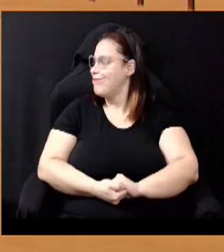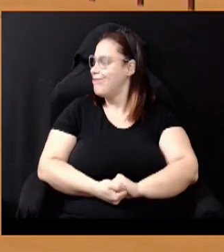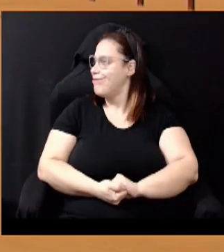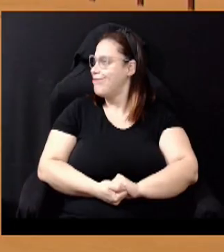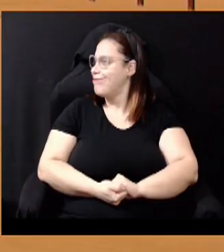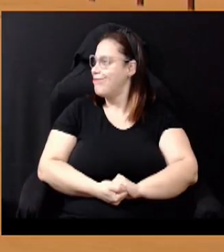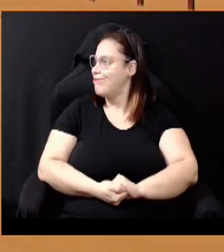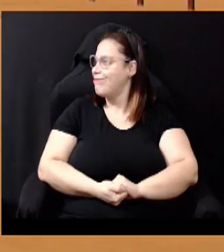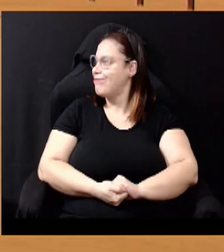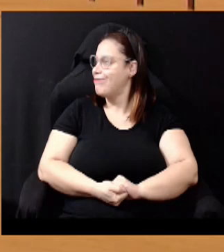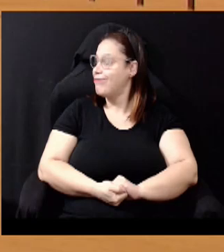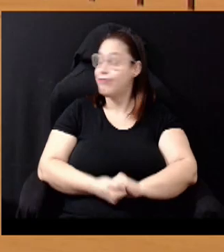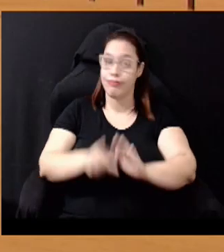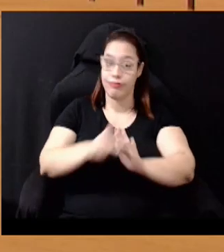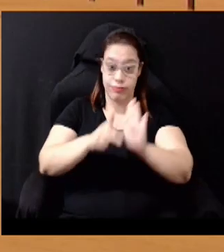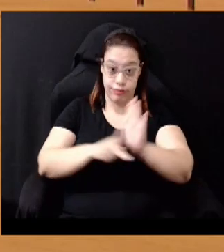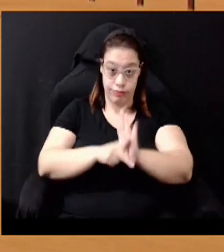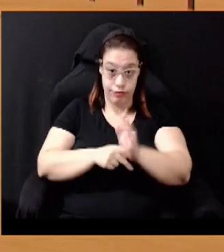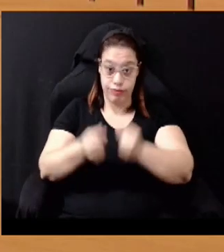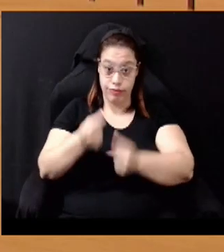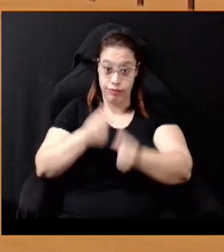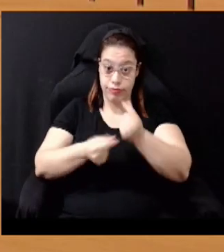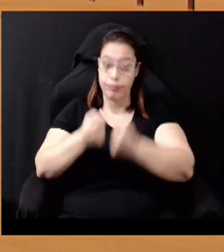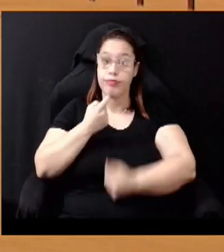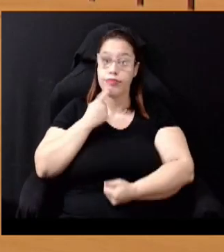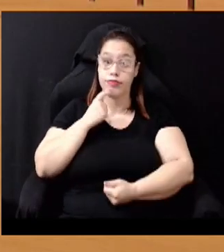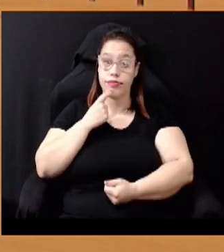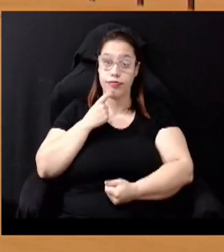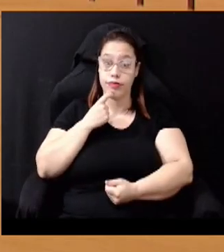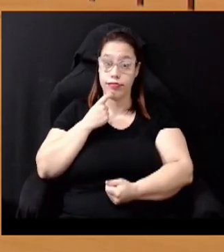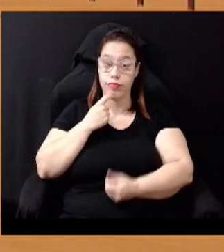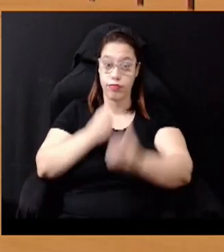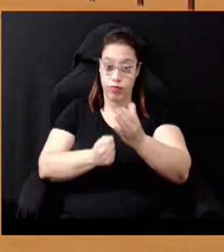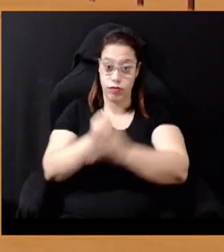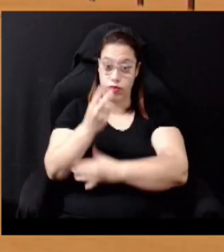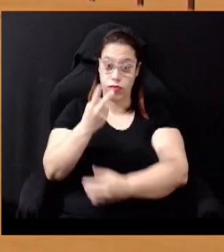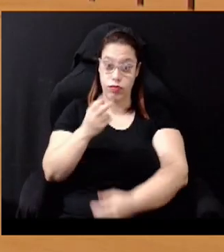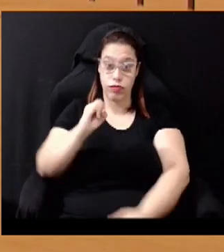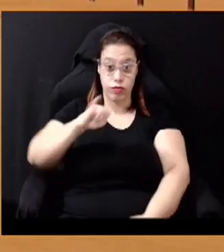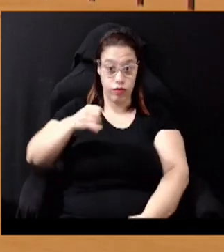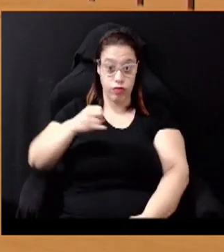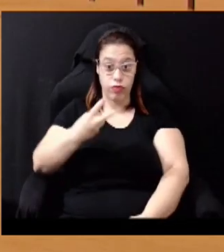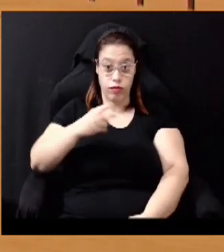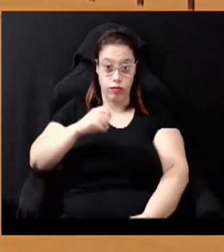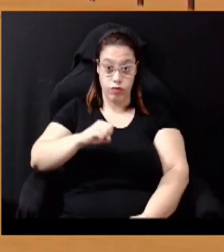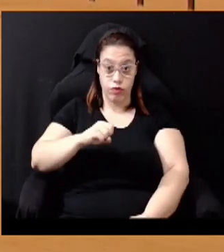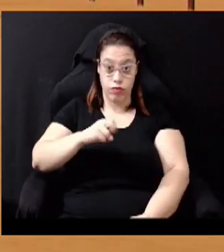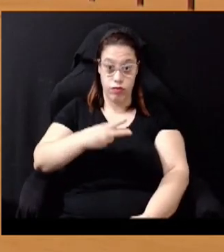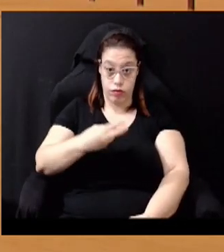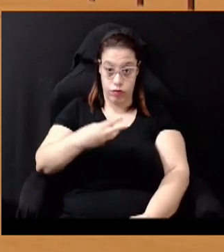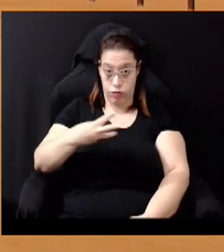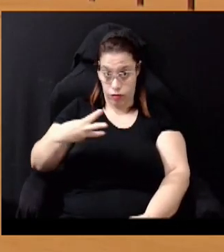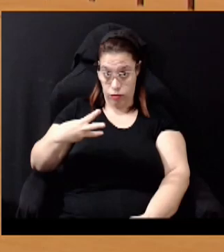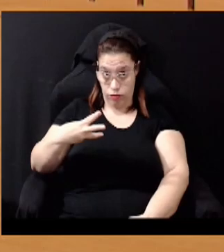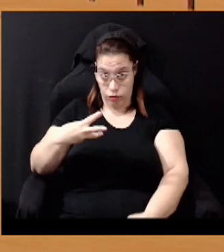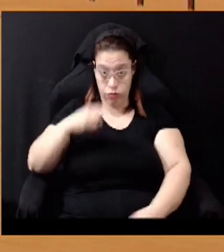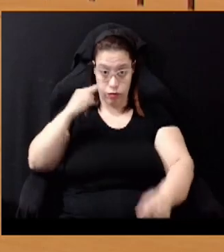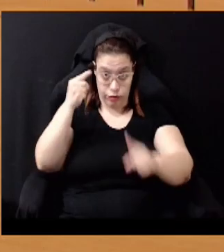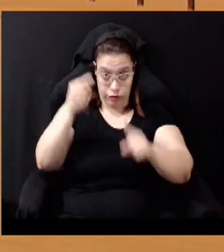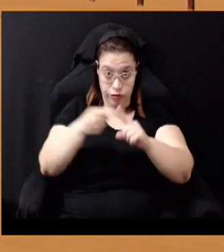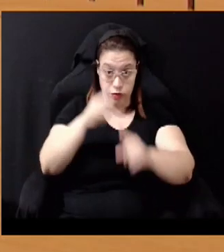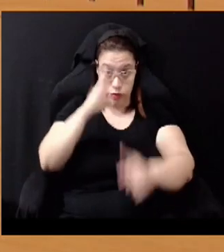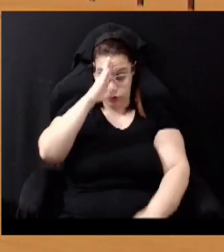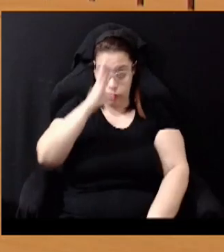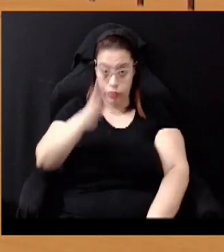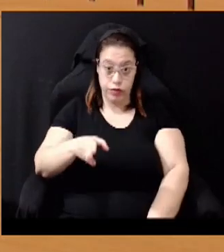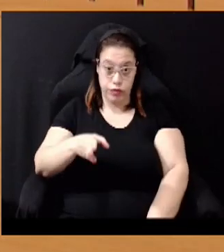O programa Renda Campinas, em vigência no município desde janeiro de 2023, tem como objetivo principal